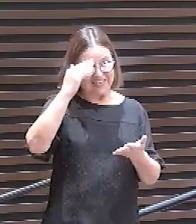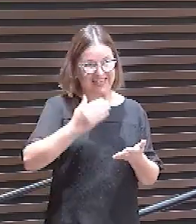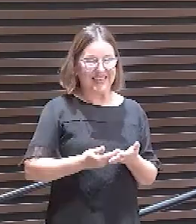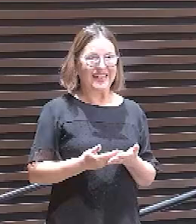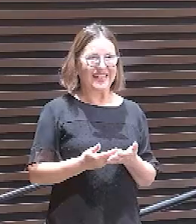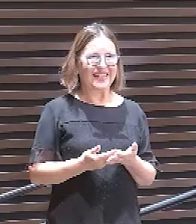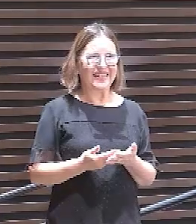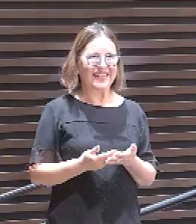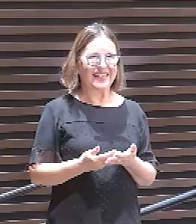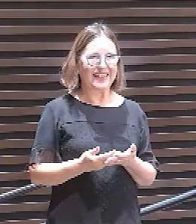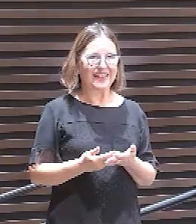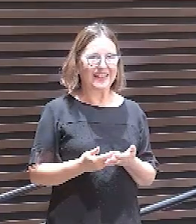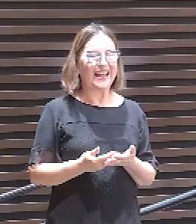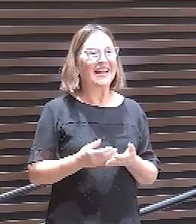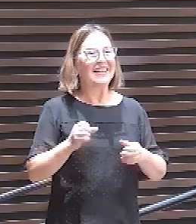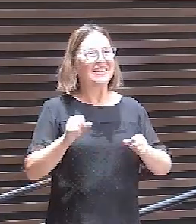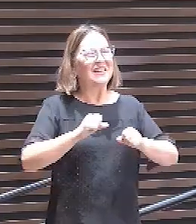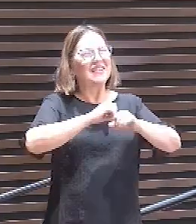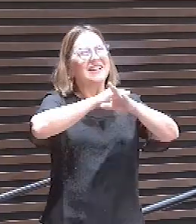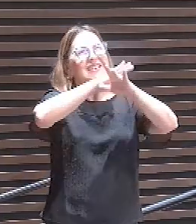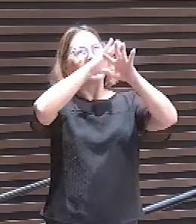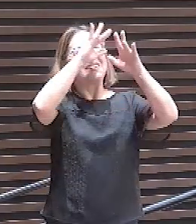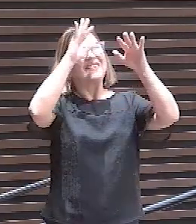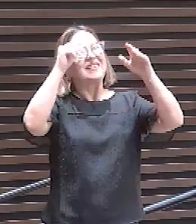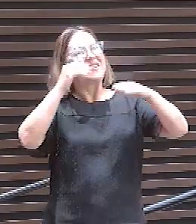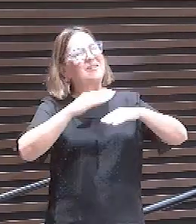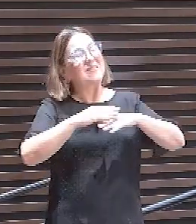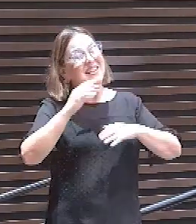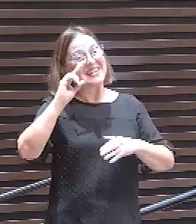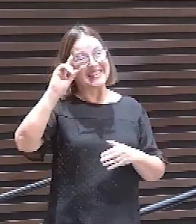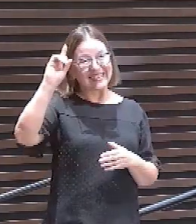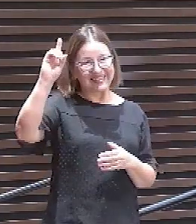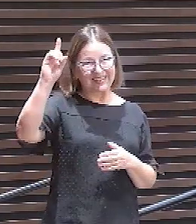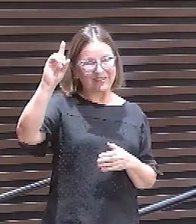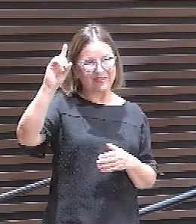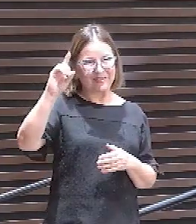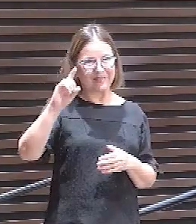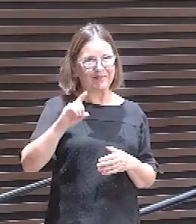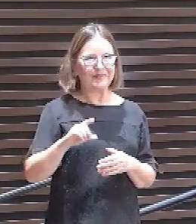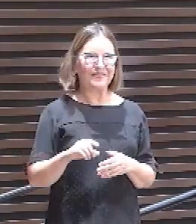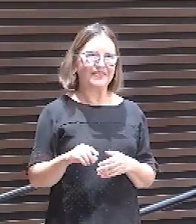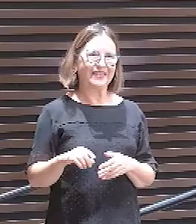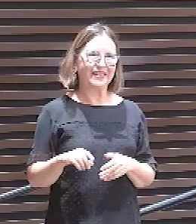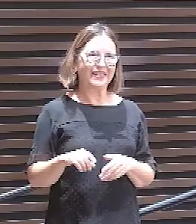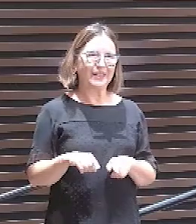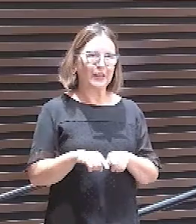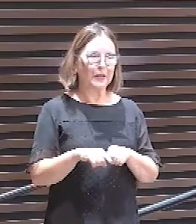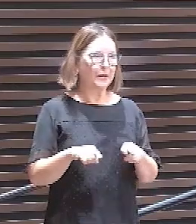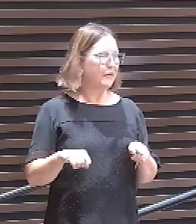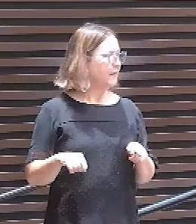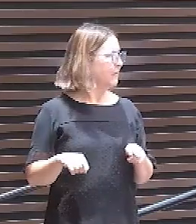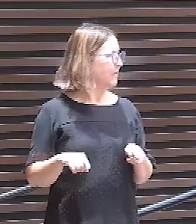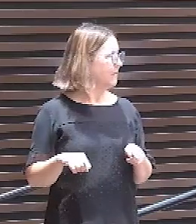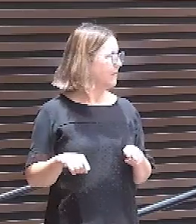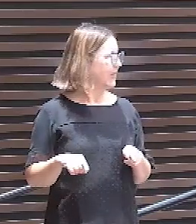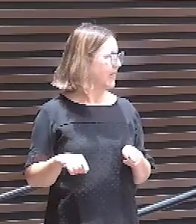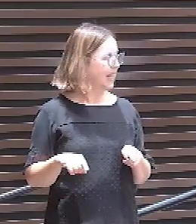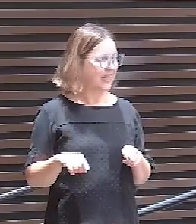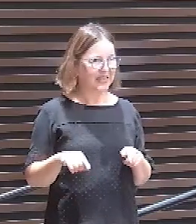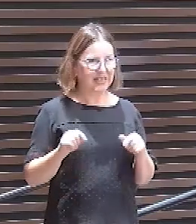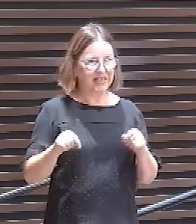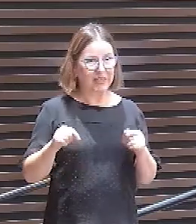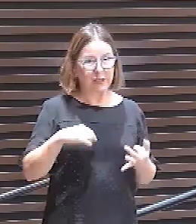glorificar mais o Deus que o amou tanto. Mas no reino do mundo, as pessoas gostam de